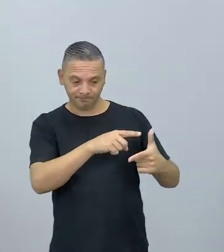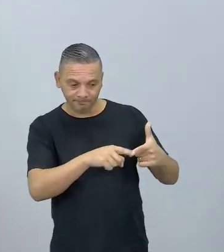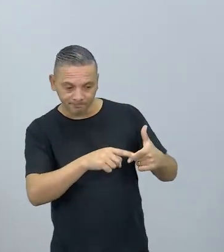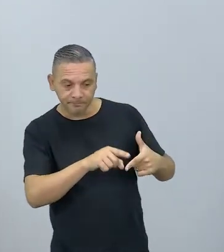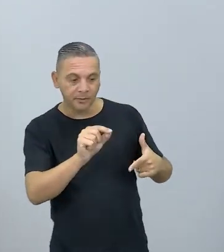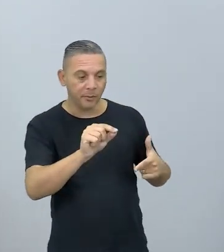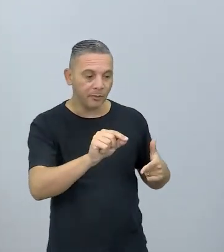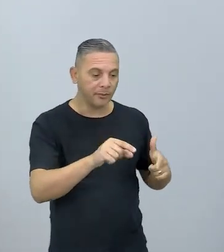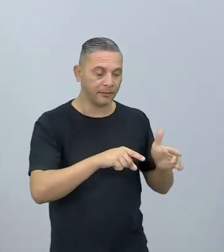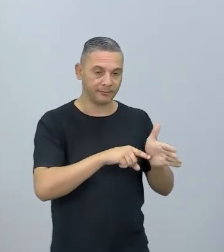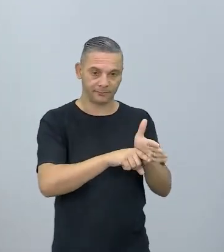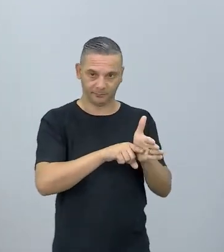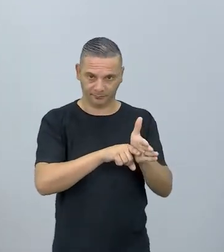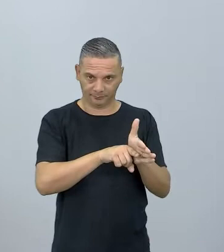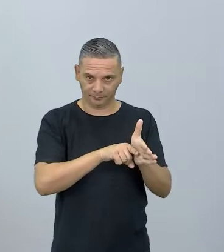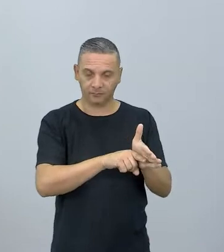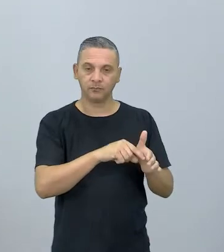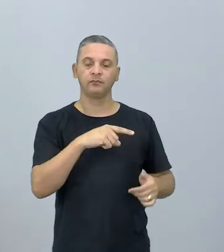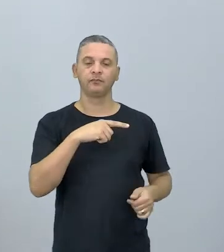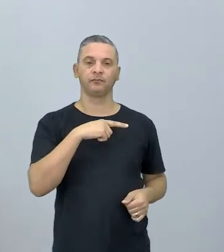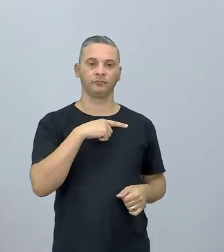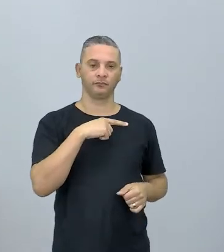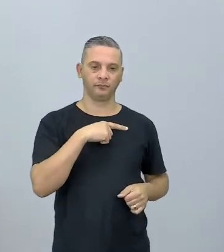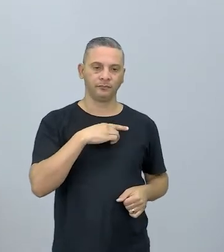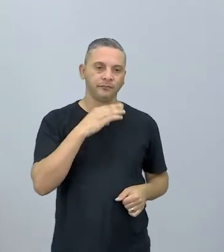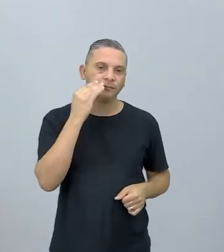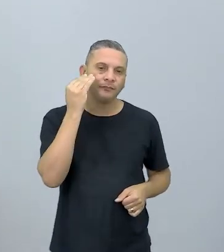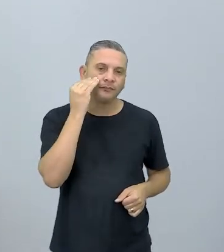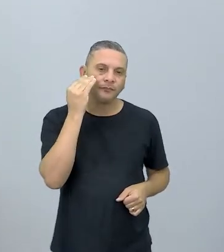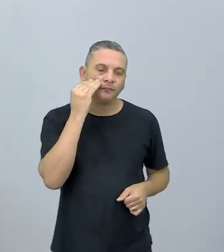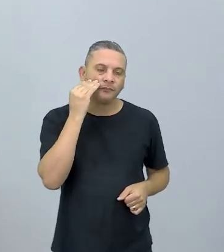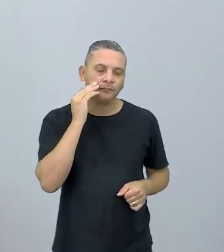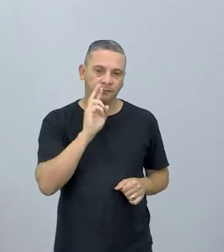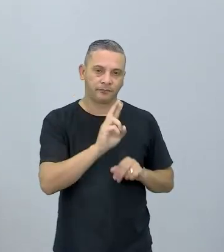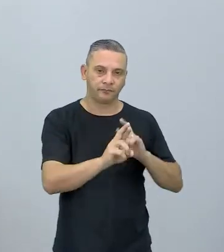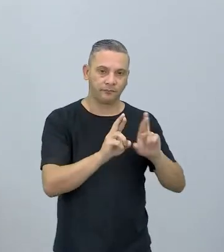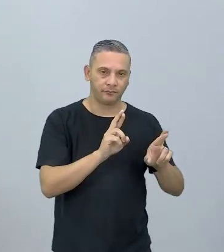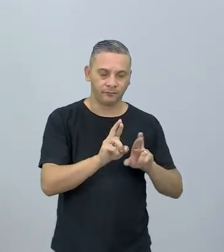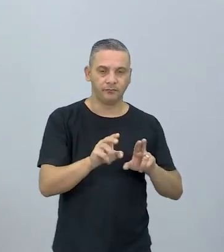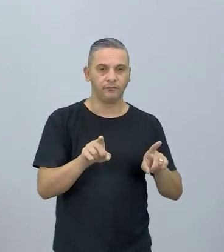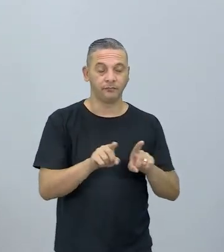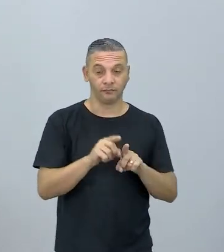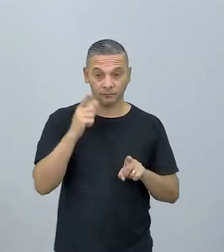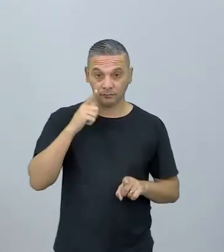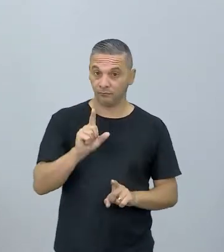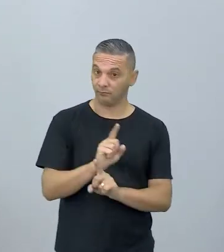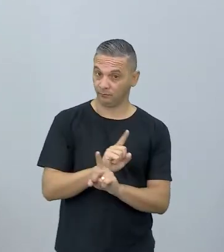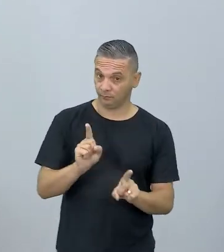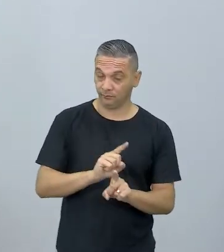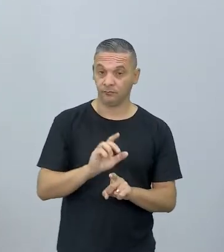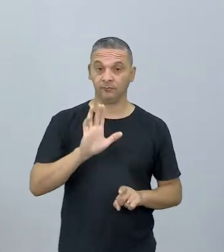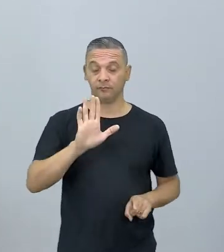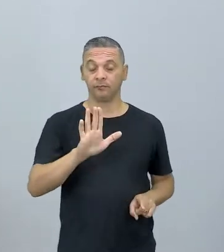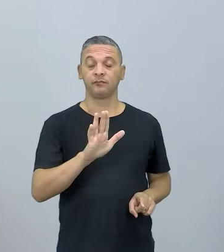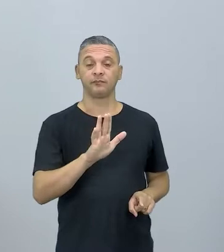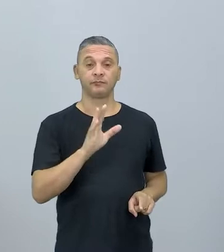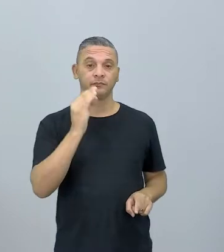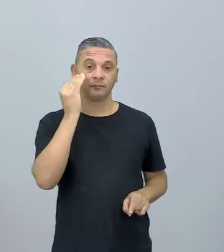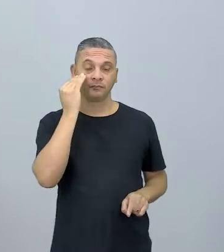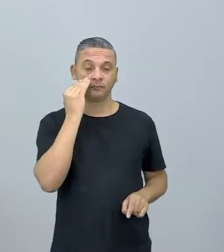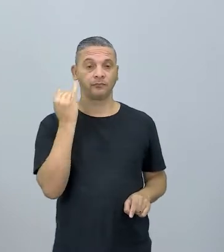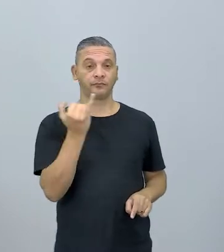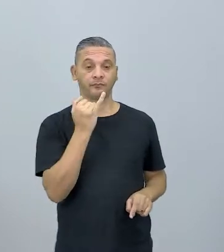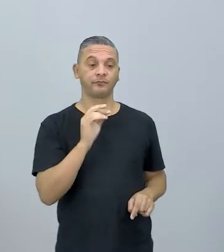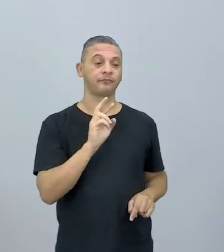Esse problema ele deve tentar pelo menos ser respondido. Às vezes a gente não consegue responder, ou então a